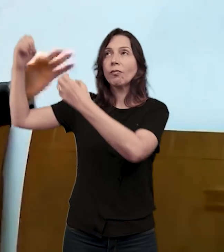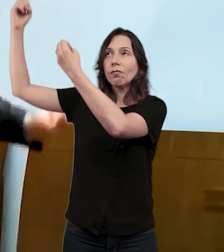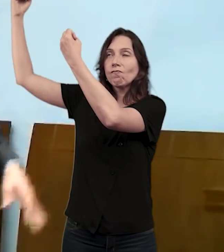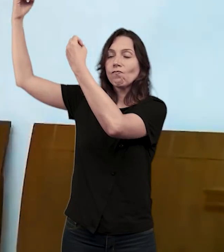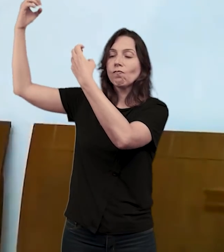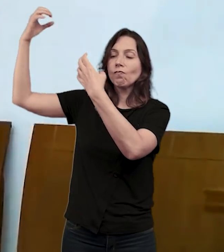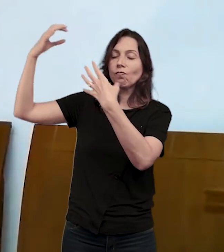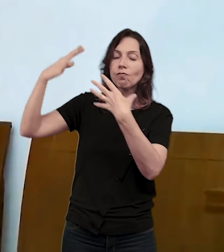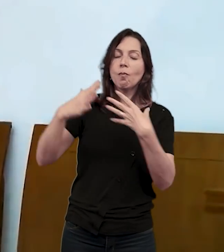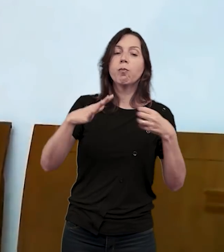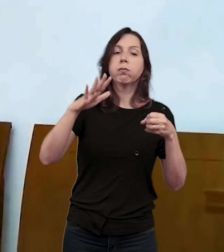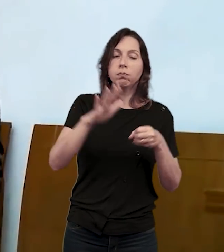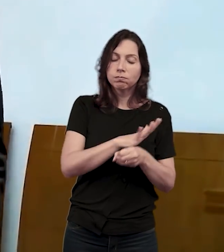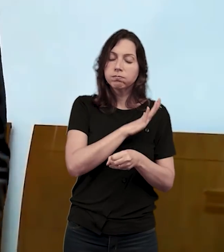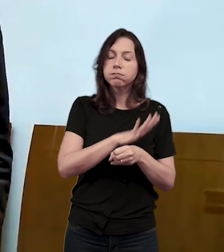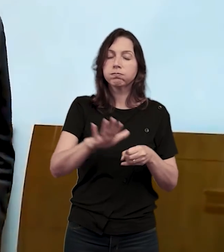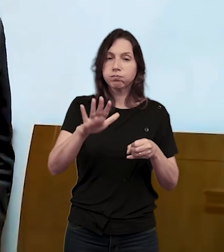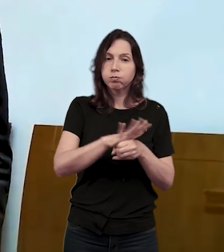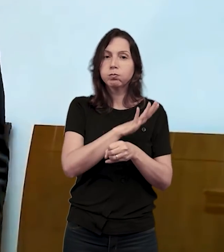te basta.